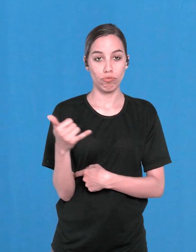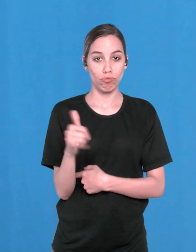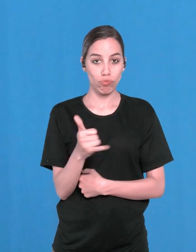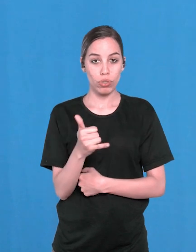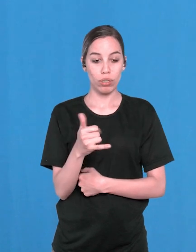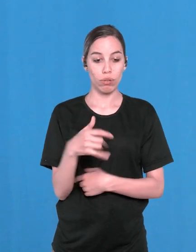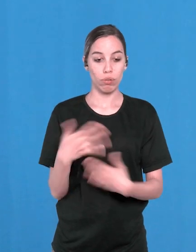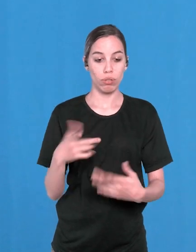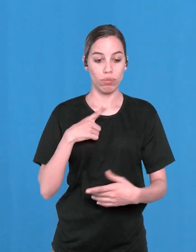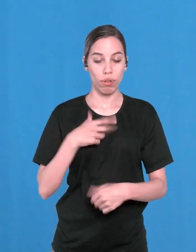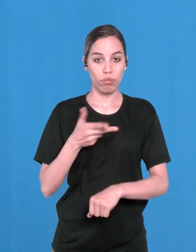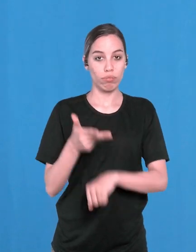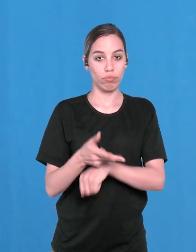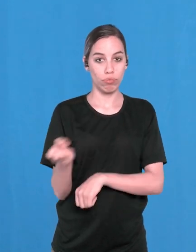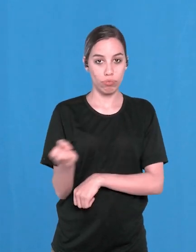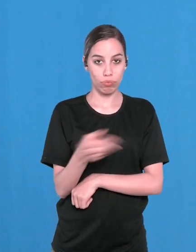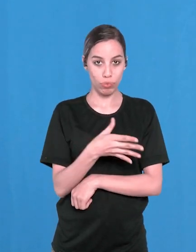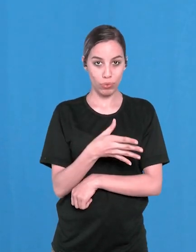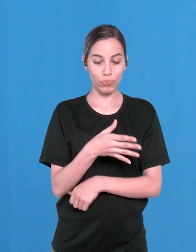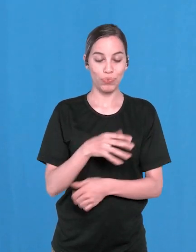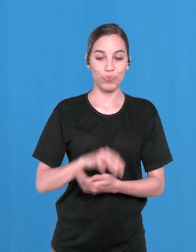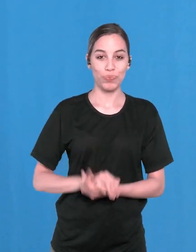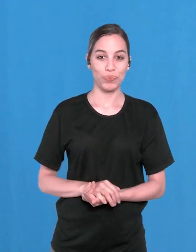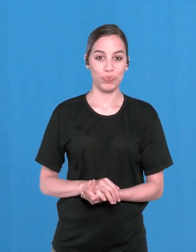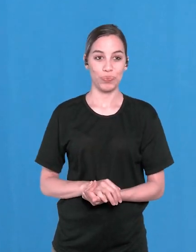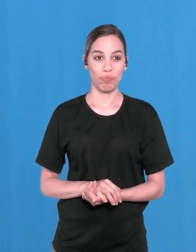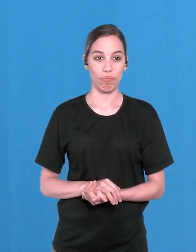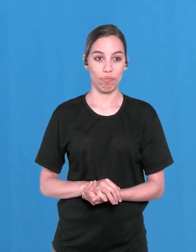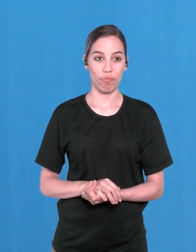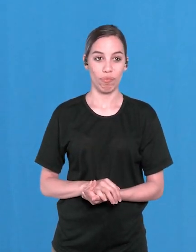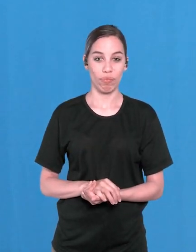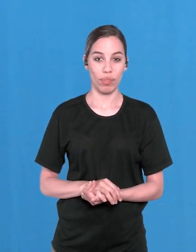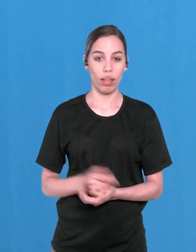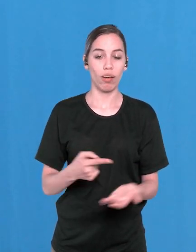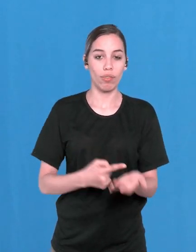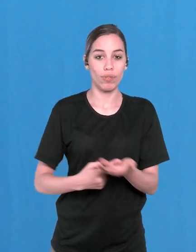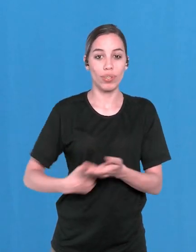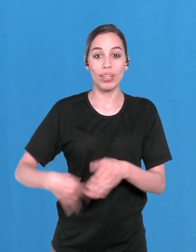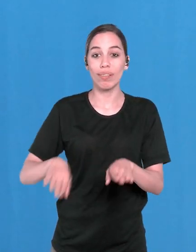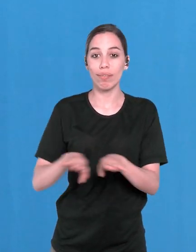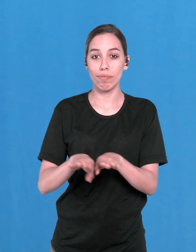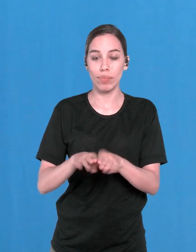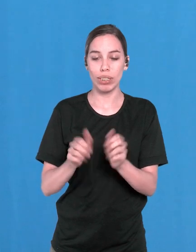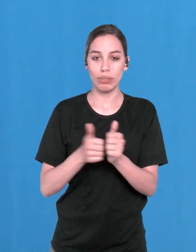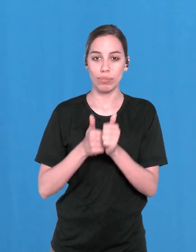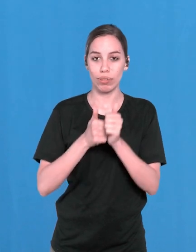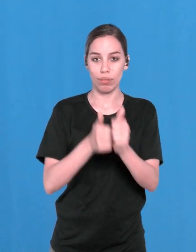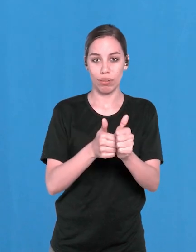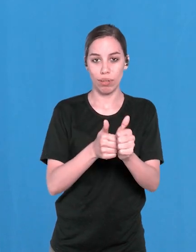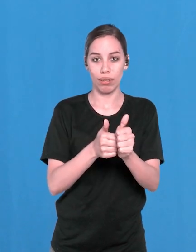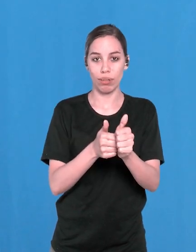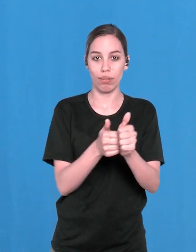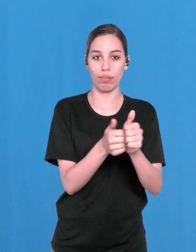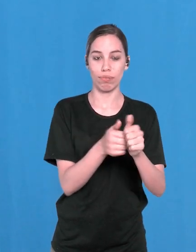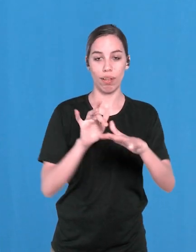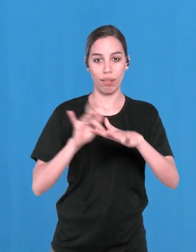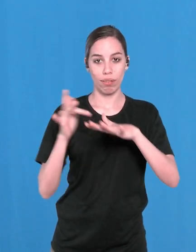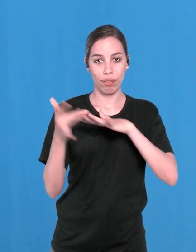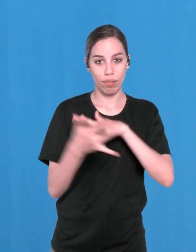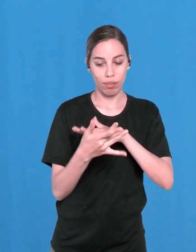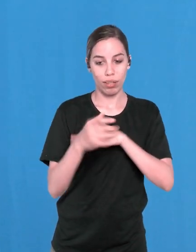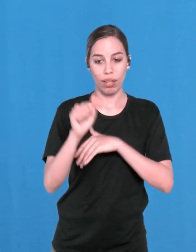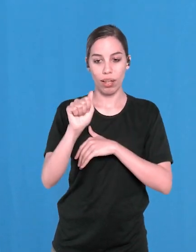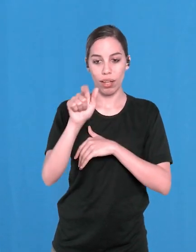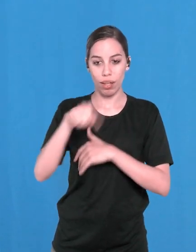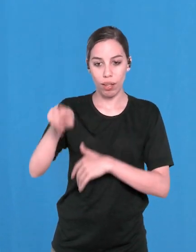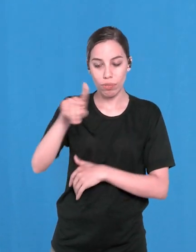que um novo programa como este entrar no ar. E te convido também para seguir o Sempre um Papo nas redes sociais,